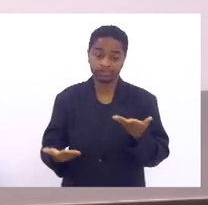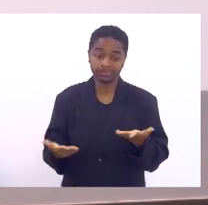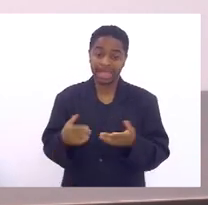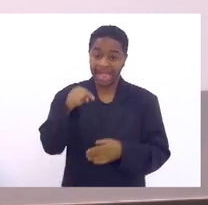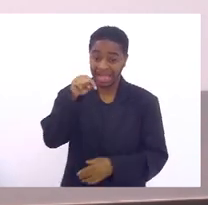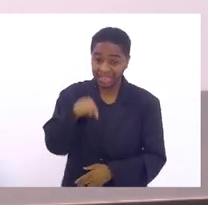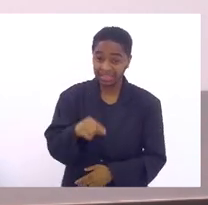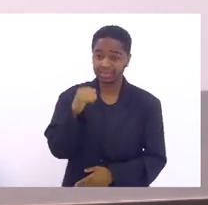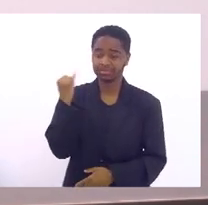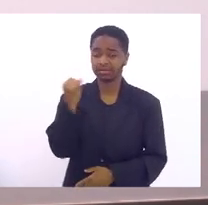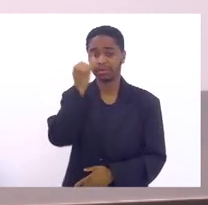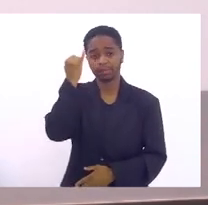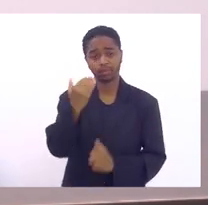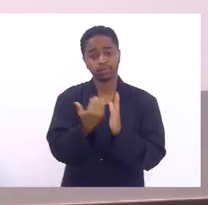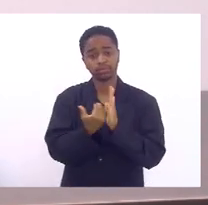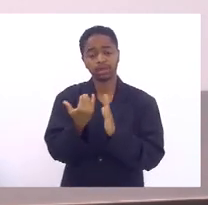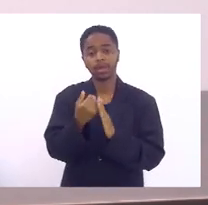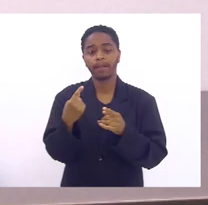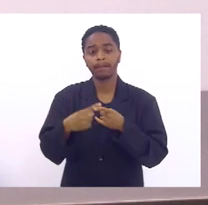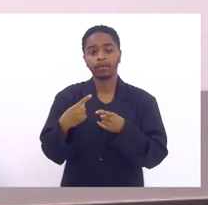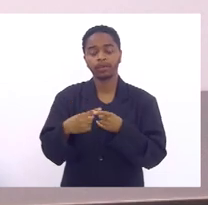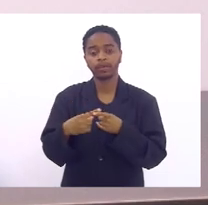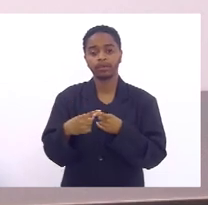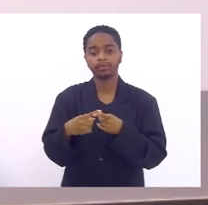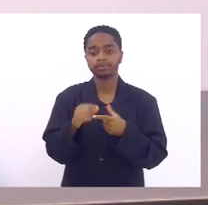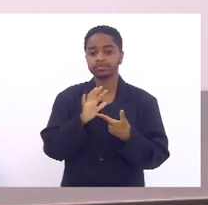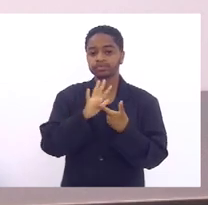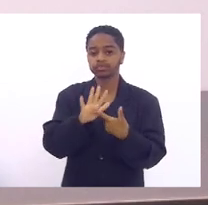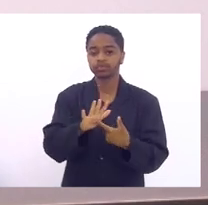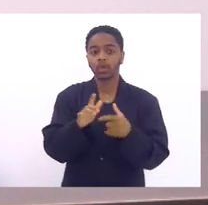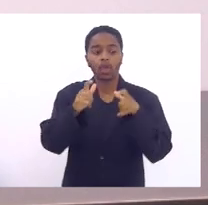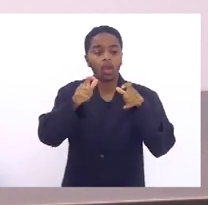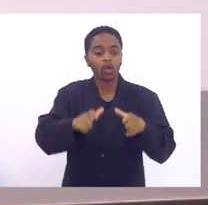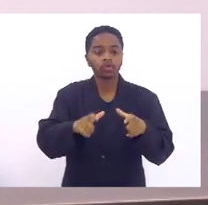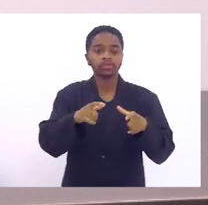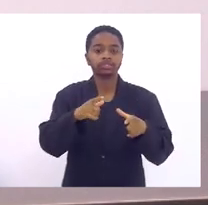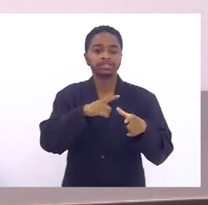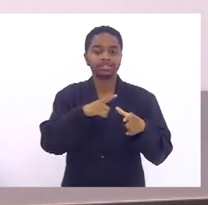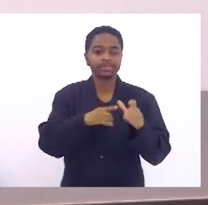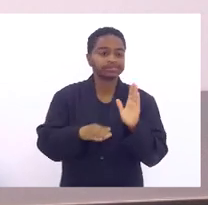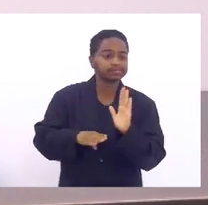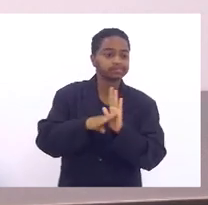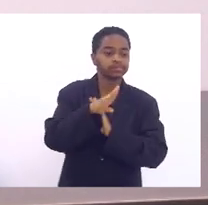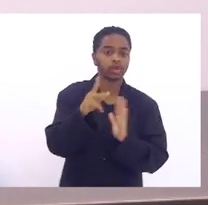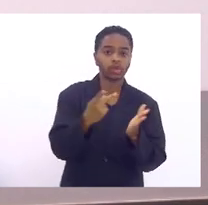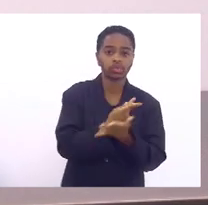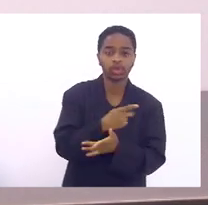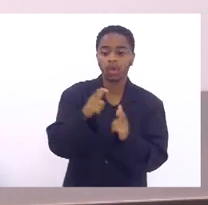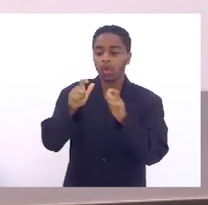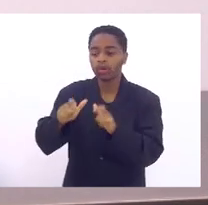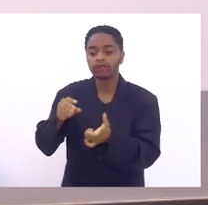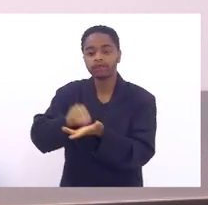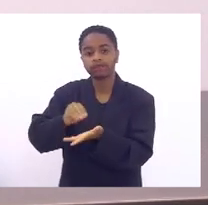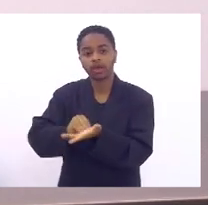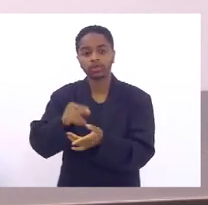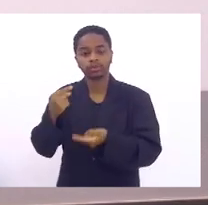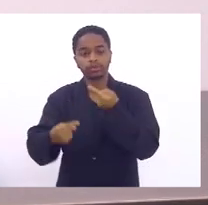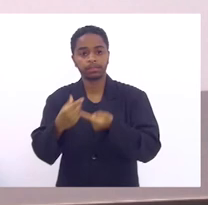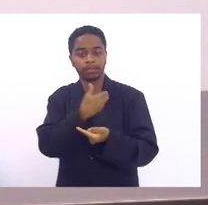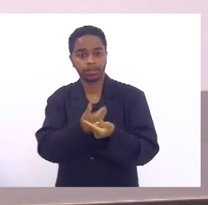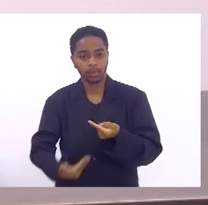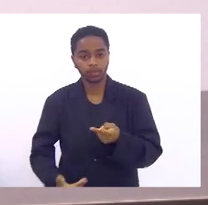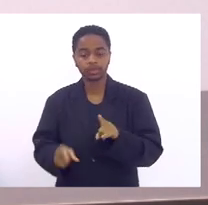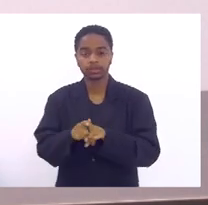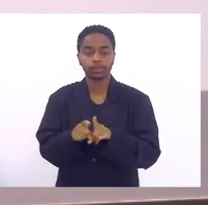importante né porque ele mostra para pra gente exatamente os gargalos de onde a gente tem que atuar de onde a política pública não tá chegando de onde a gente precisa